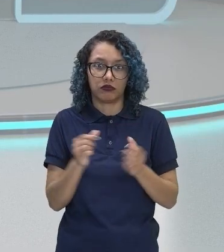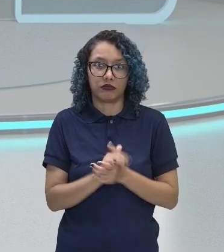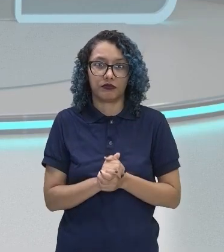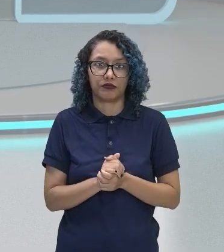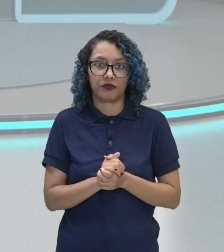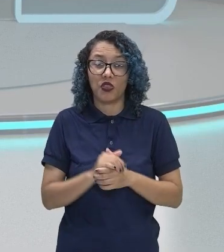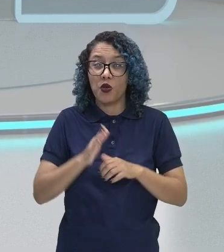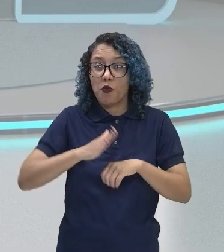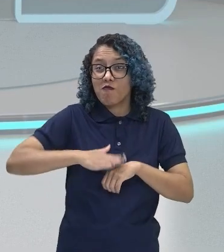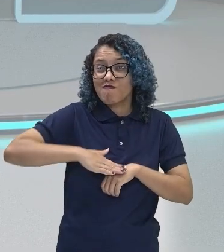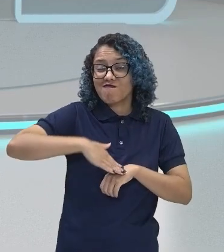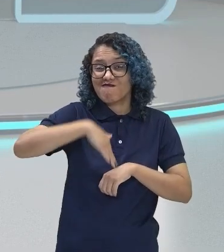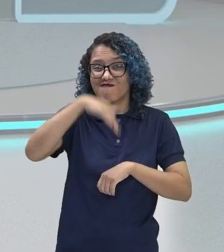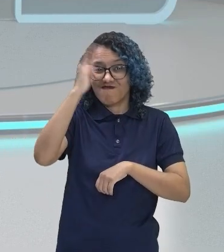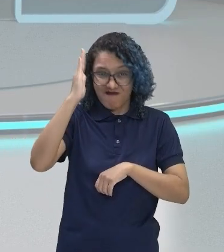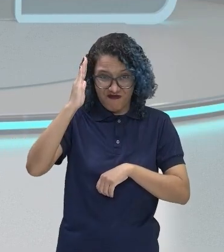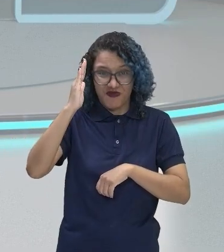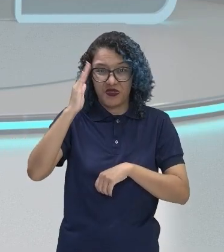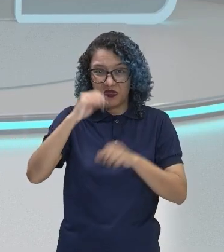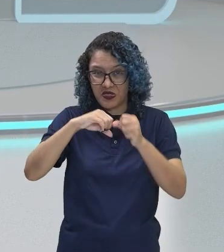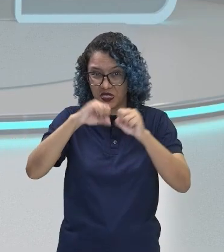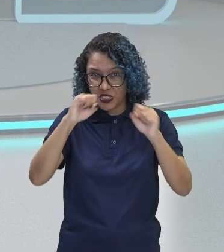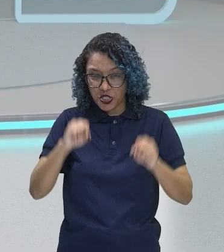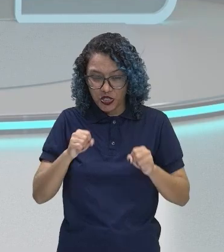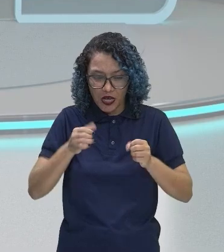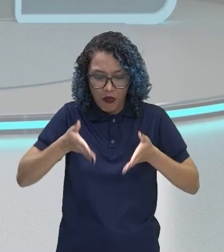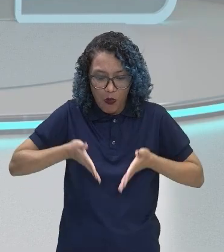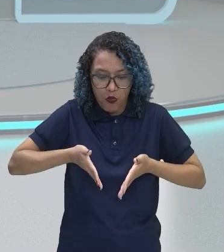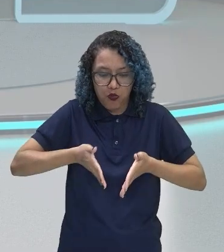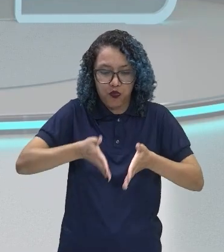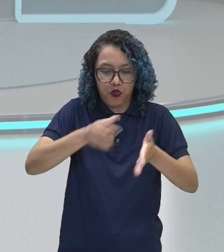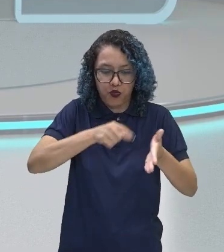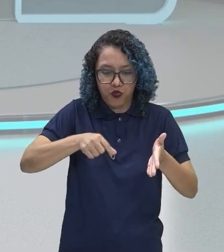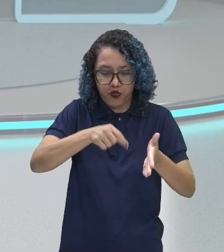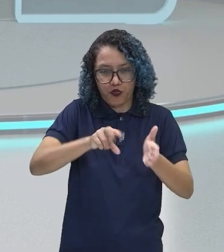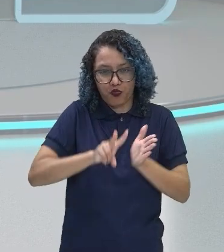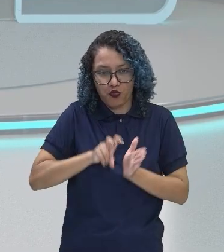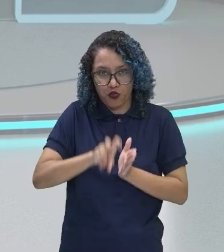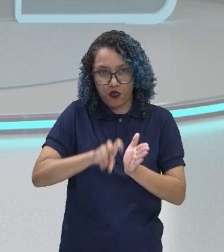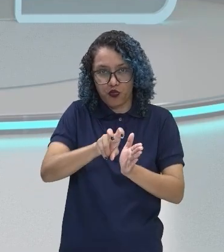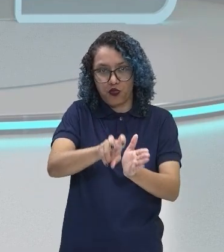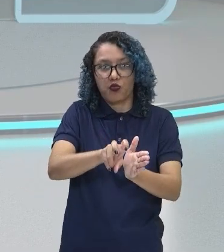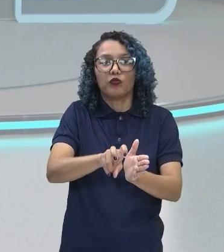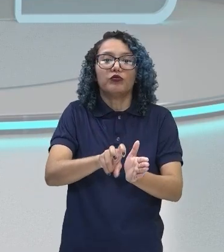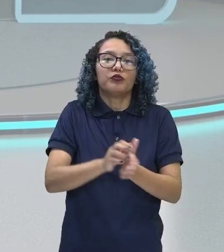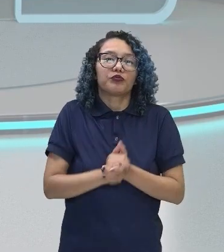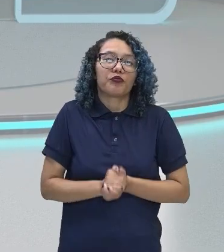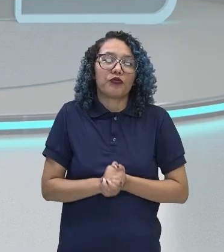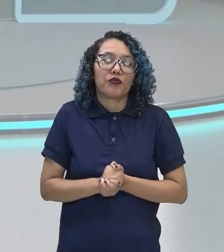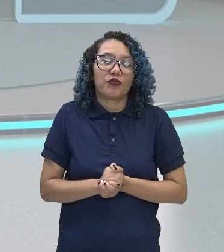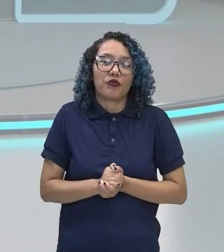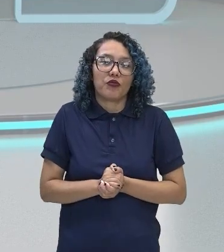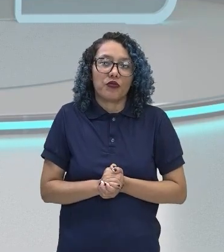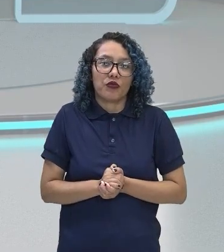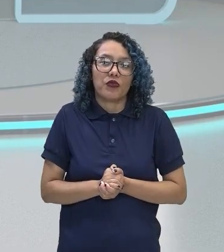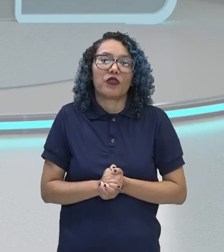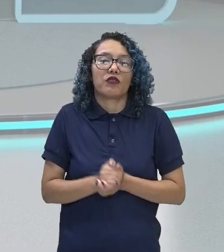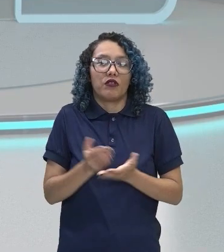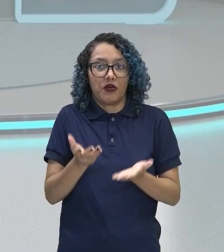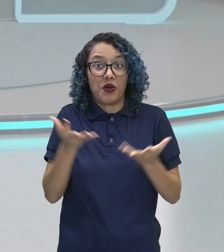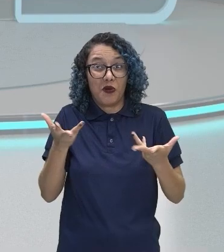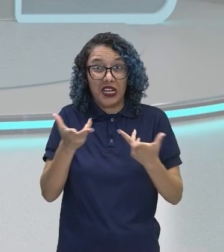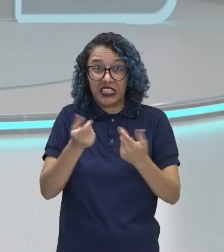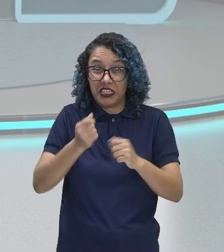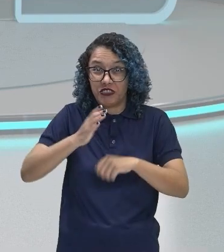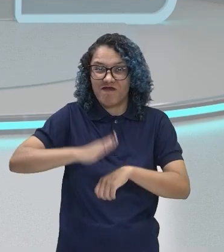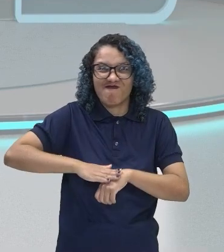maior sistema de monotrilho do mundo. Isso é um superlativo, tá? Eu estou falando então de uma qualidade ao extremo. Eu vou mostrar